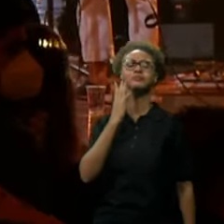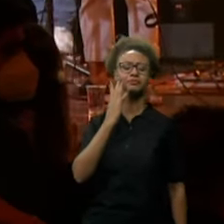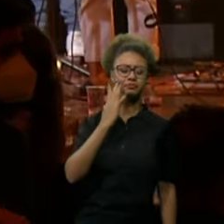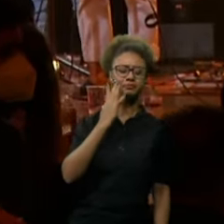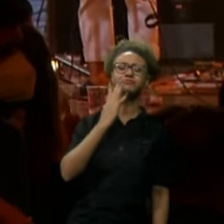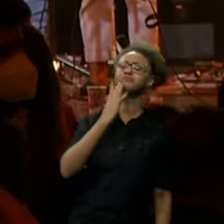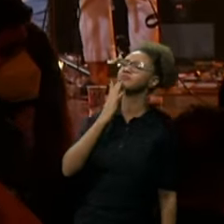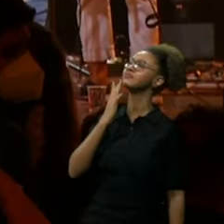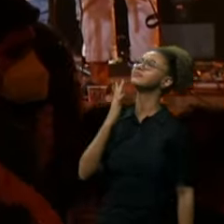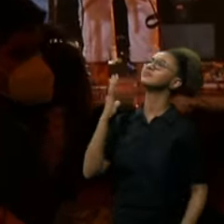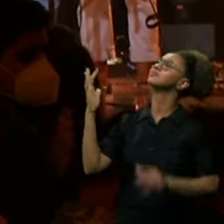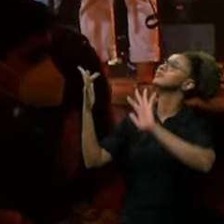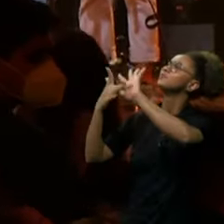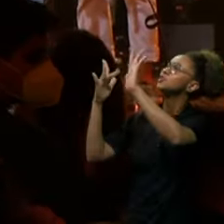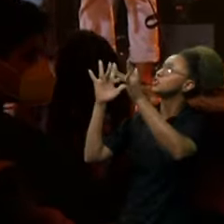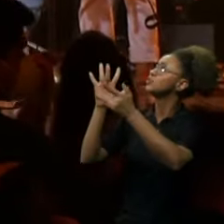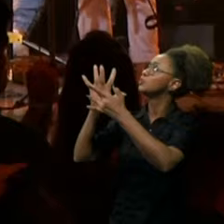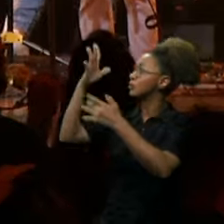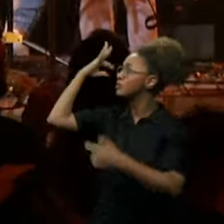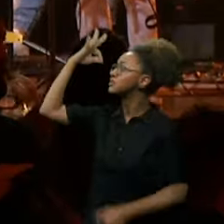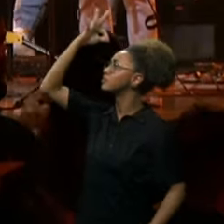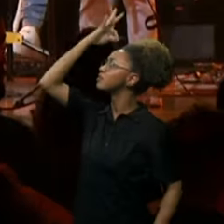tinha Cristo